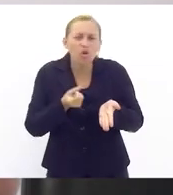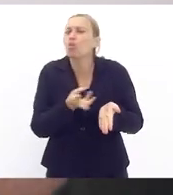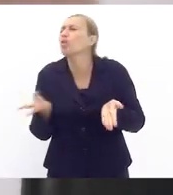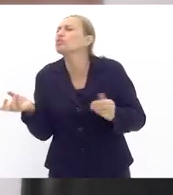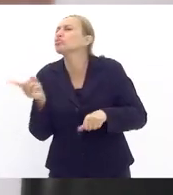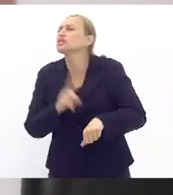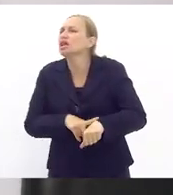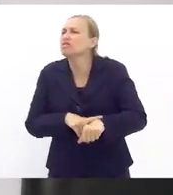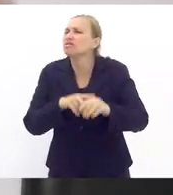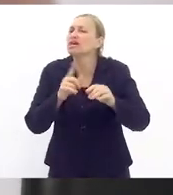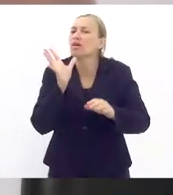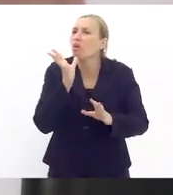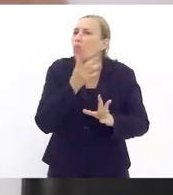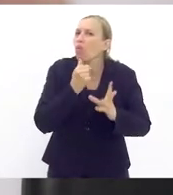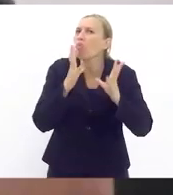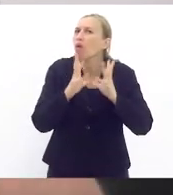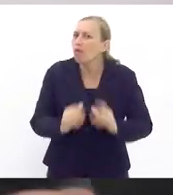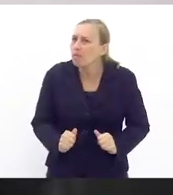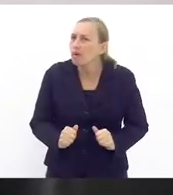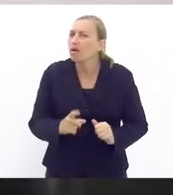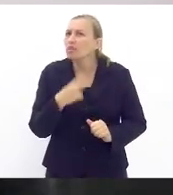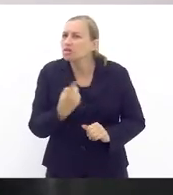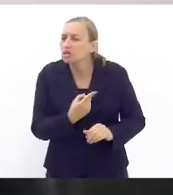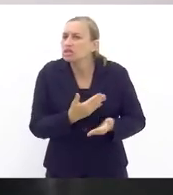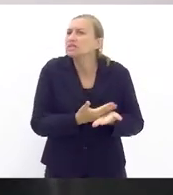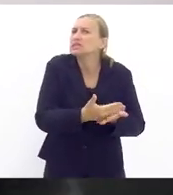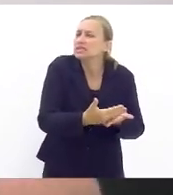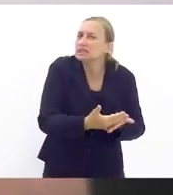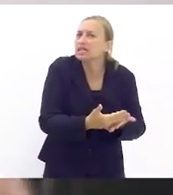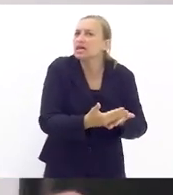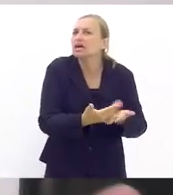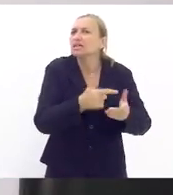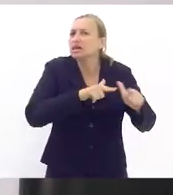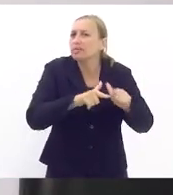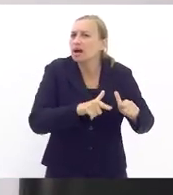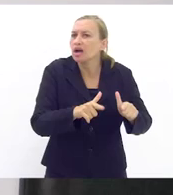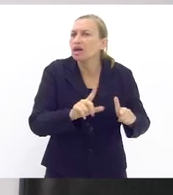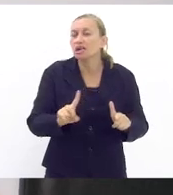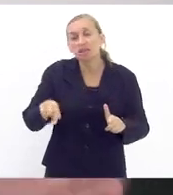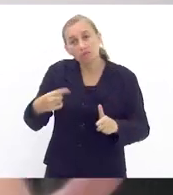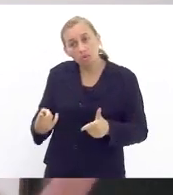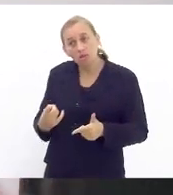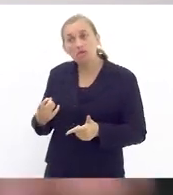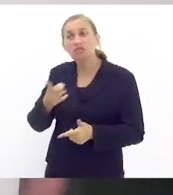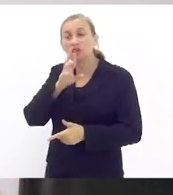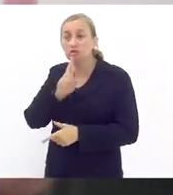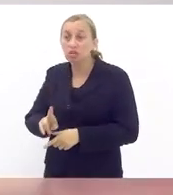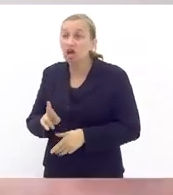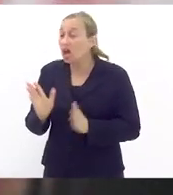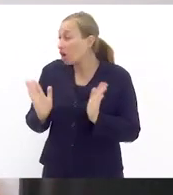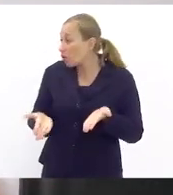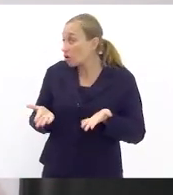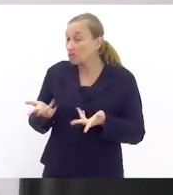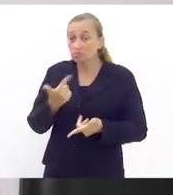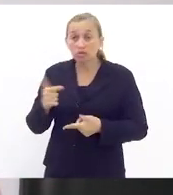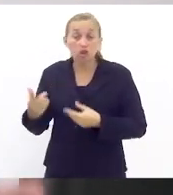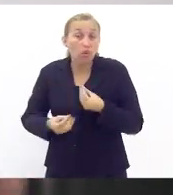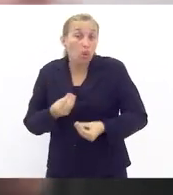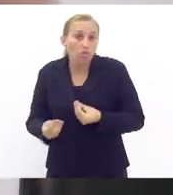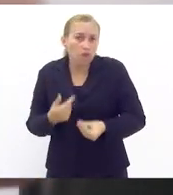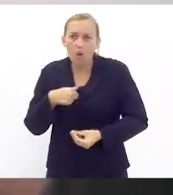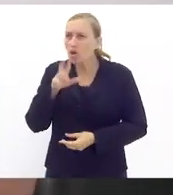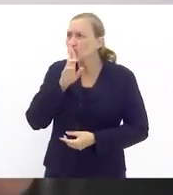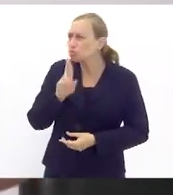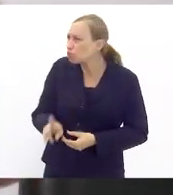vai demorar para limpar quanto tempo a gente vai ocupar a partir da ocupação a gente vai responder agora eu não posso responder de um dia para o outro